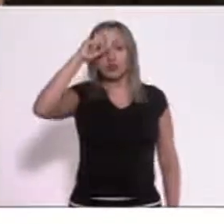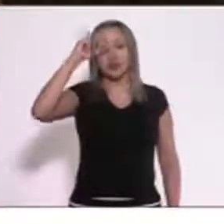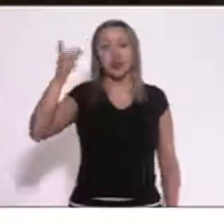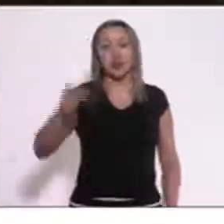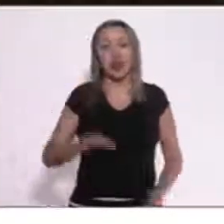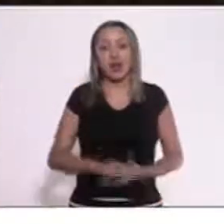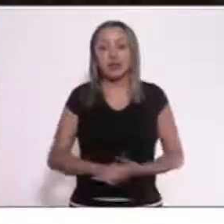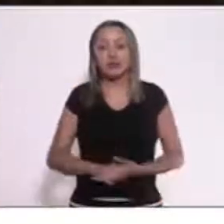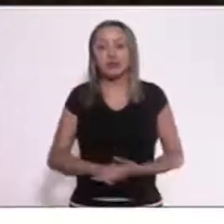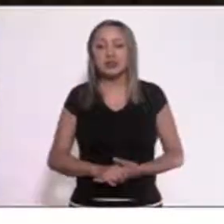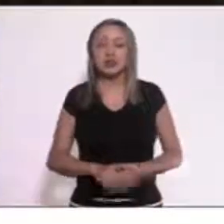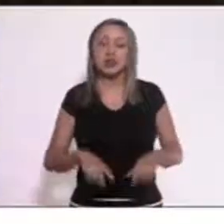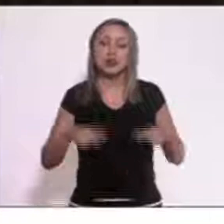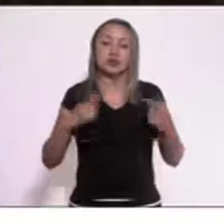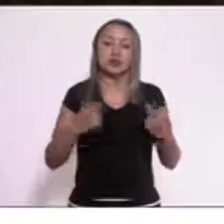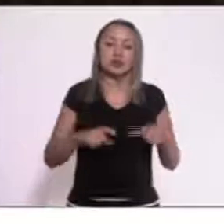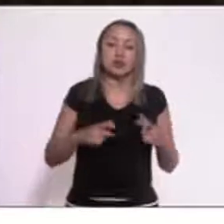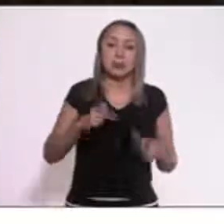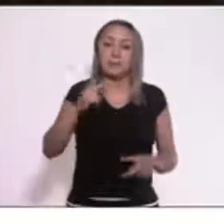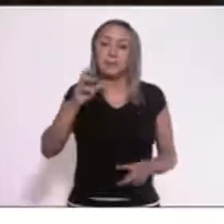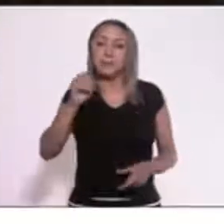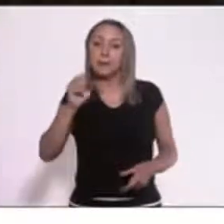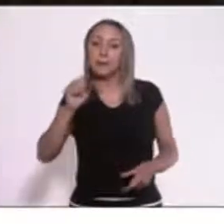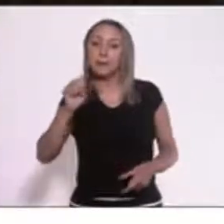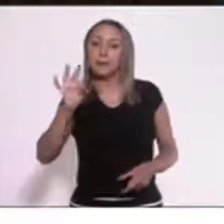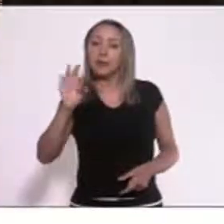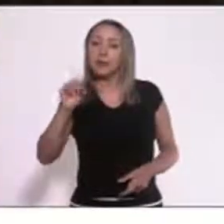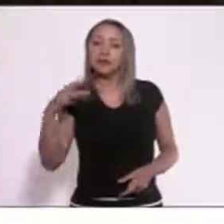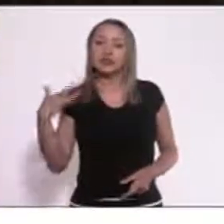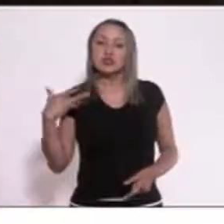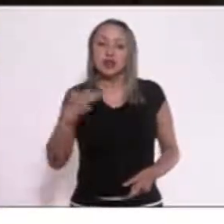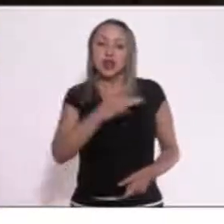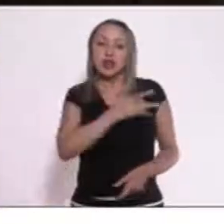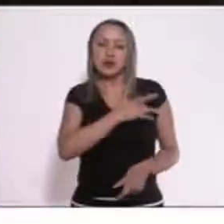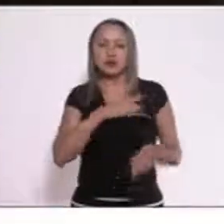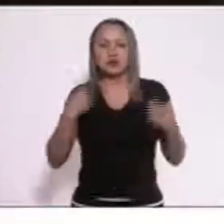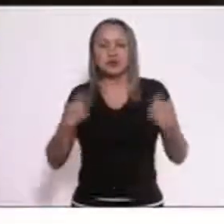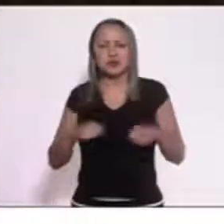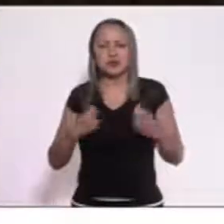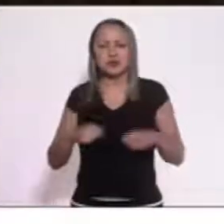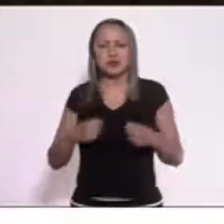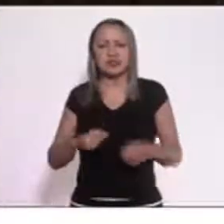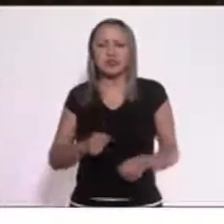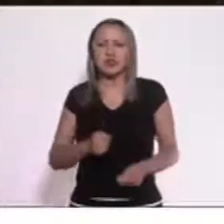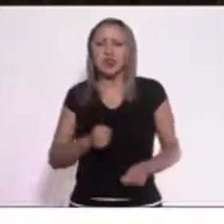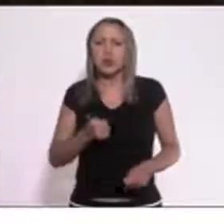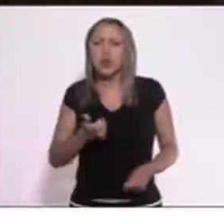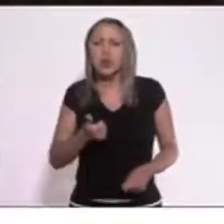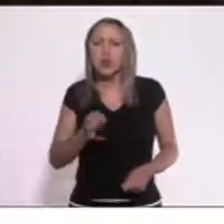clínicas, os nossos postos de saúde precisam de quase